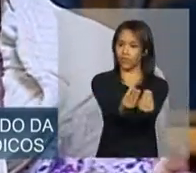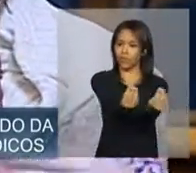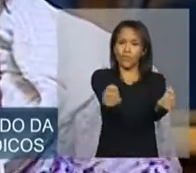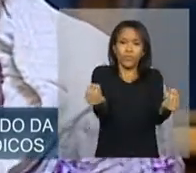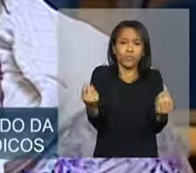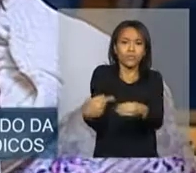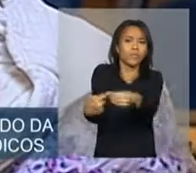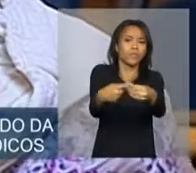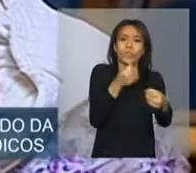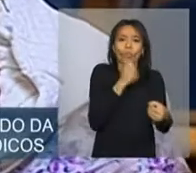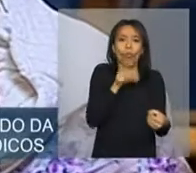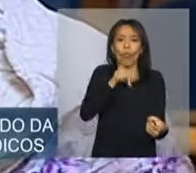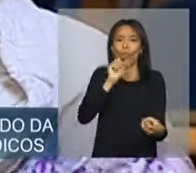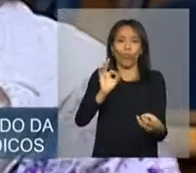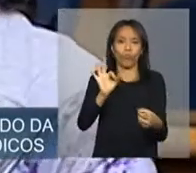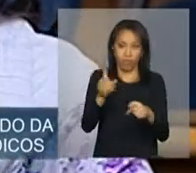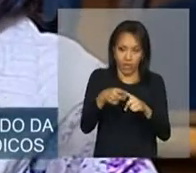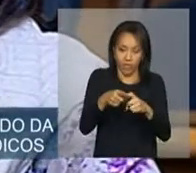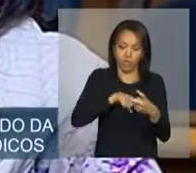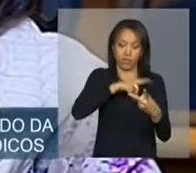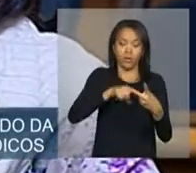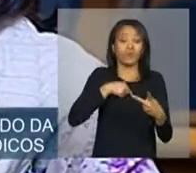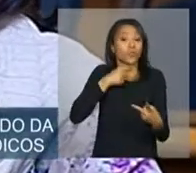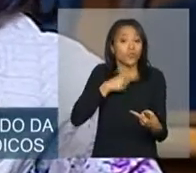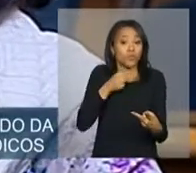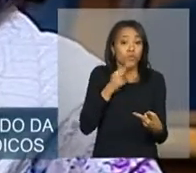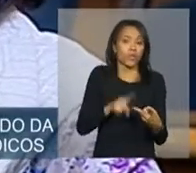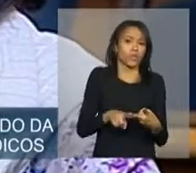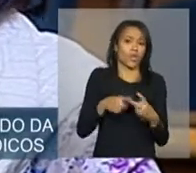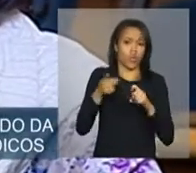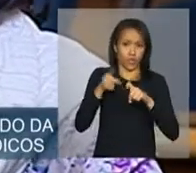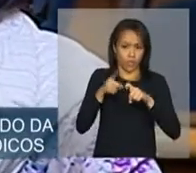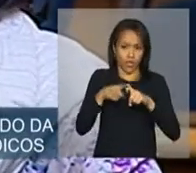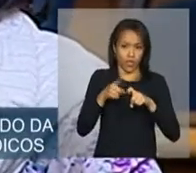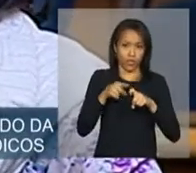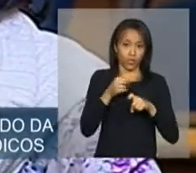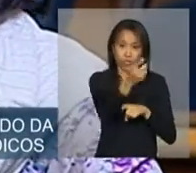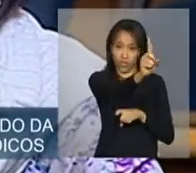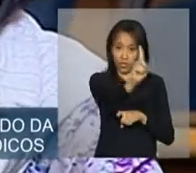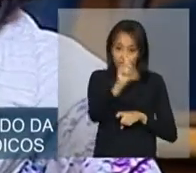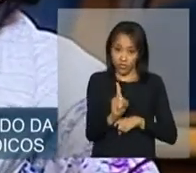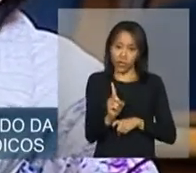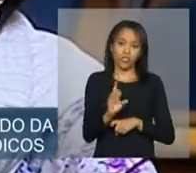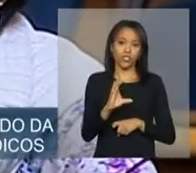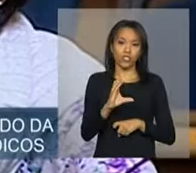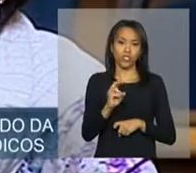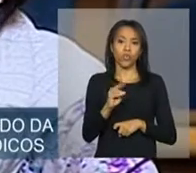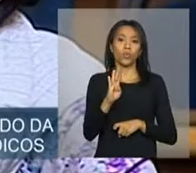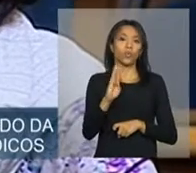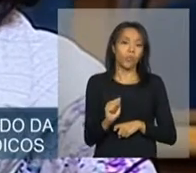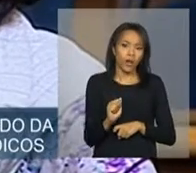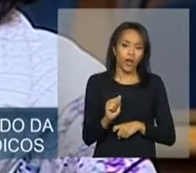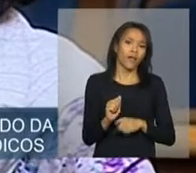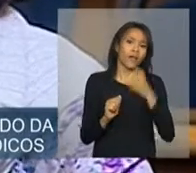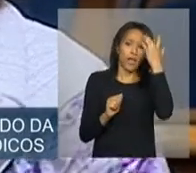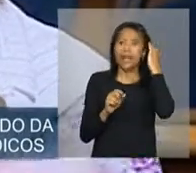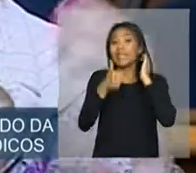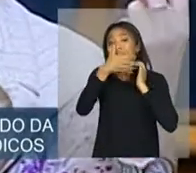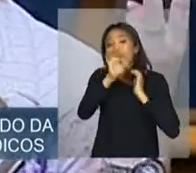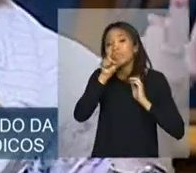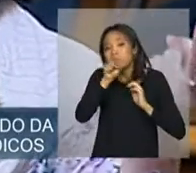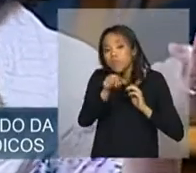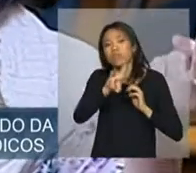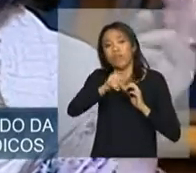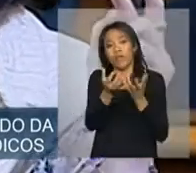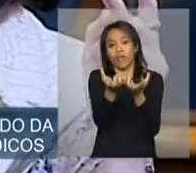não terem sido escolhidos é a segunda dúvida com relação aos médicos cubanos esses 10 se seriam os 10 mil que eles